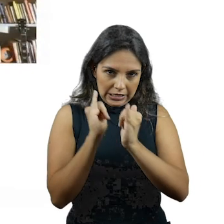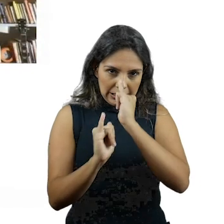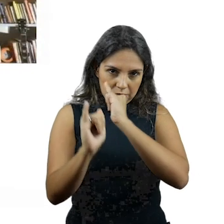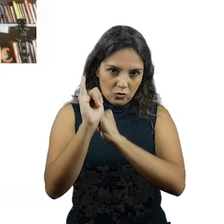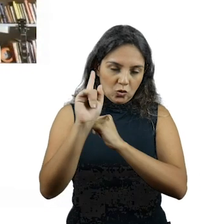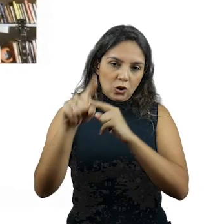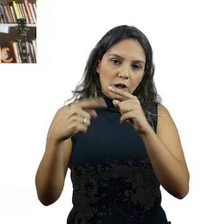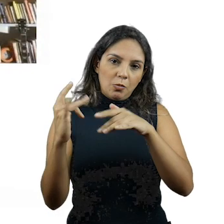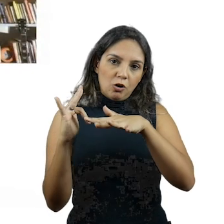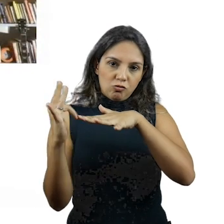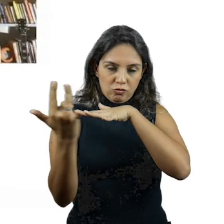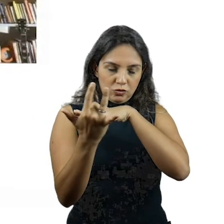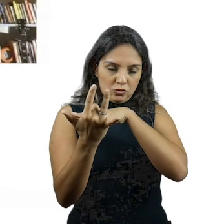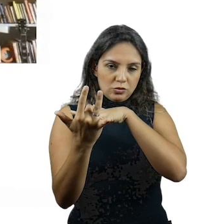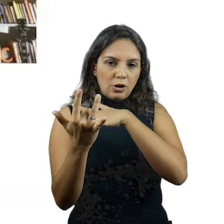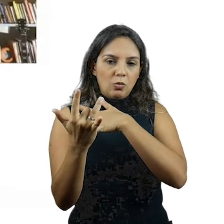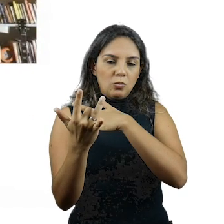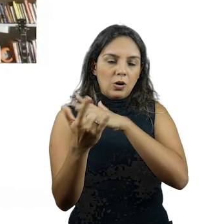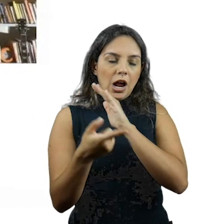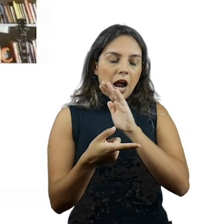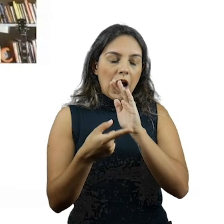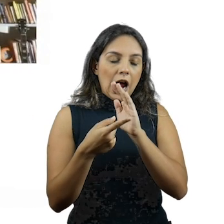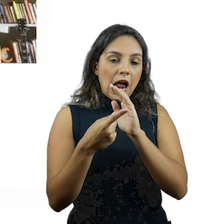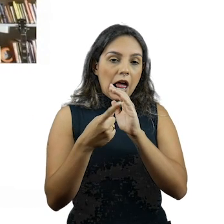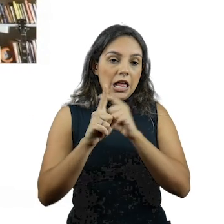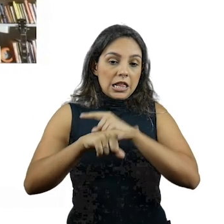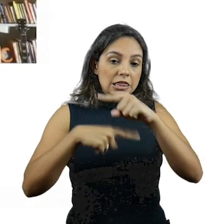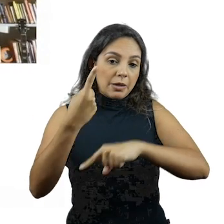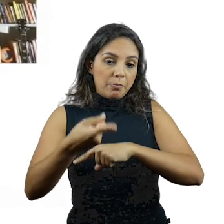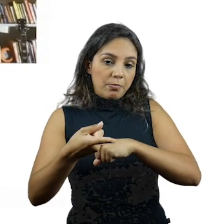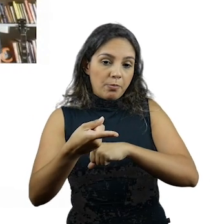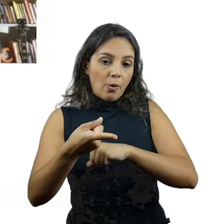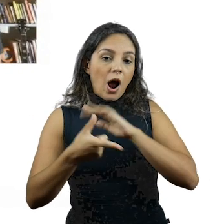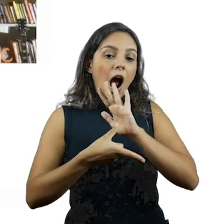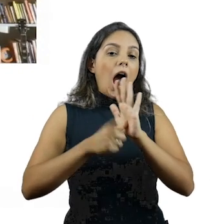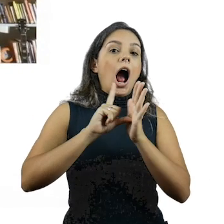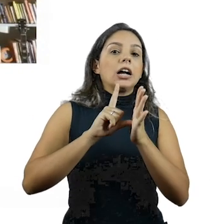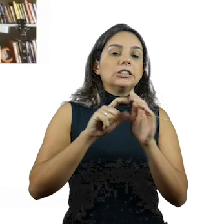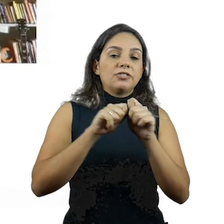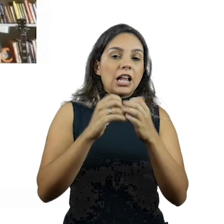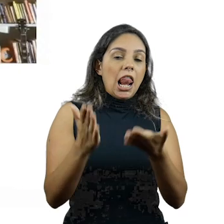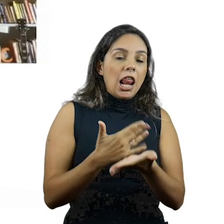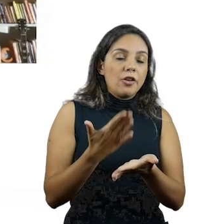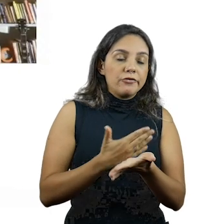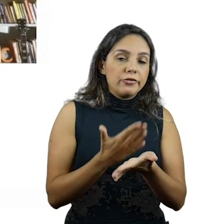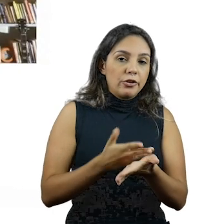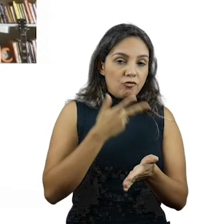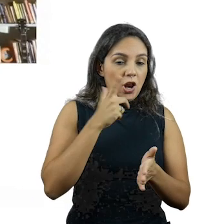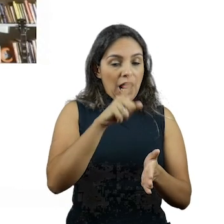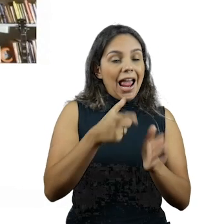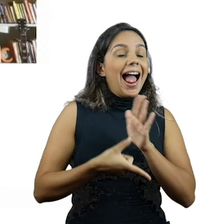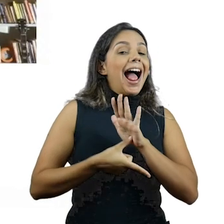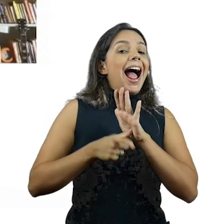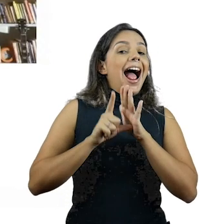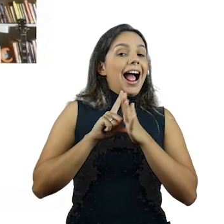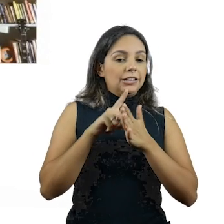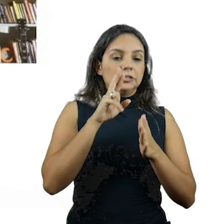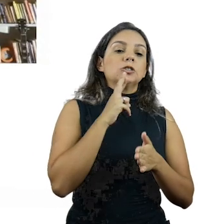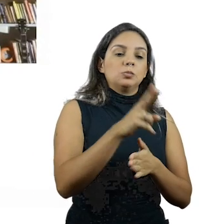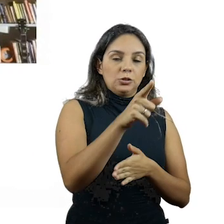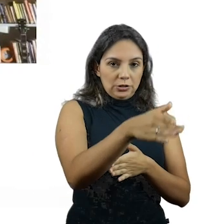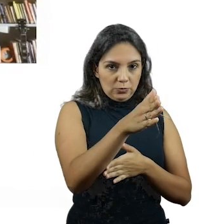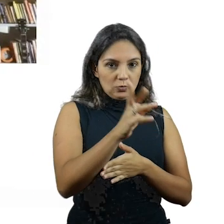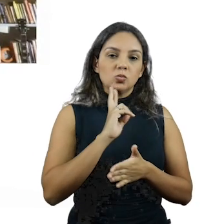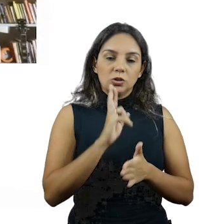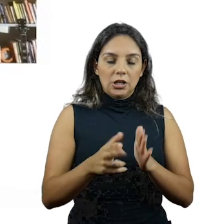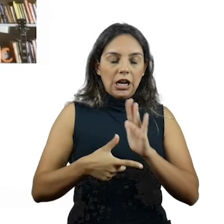do livro? Veio antes, veio depois? Como é que foi? Não, foi antes. Aliás, foi durante